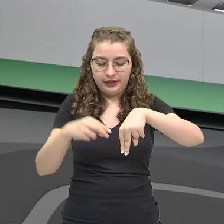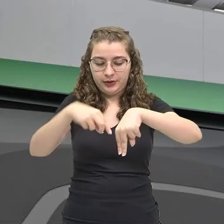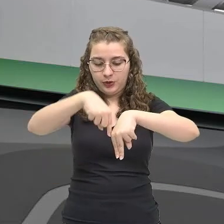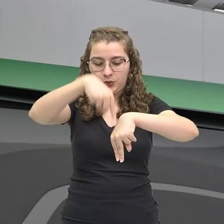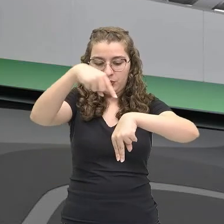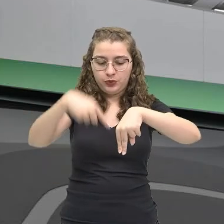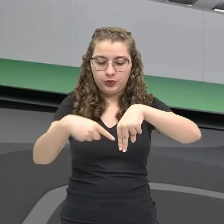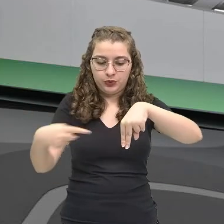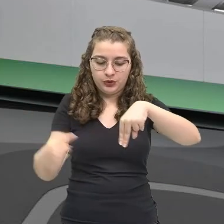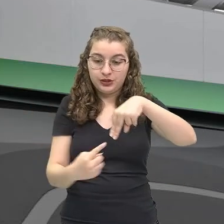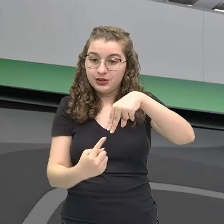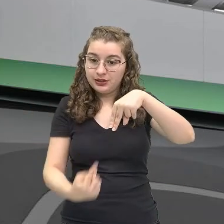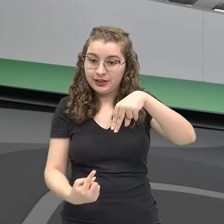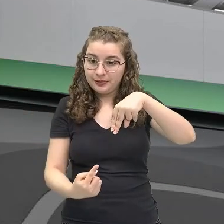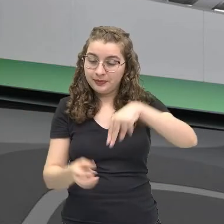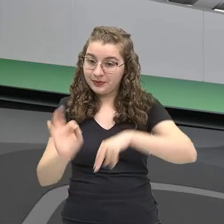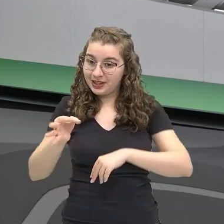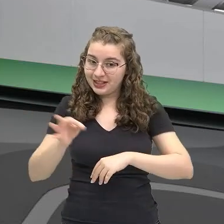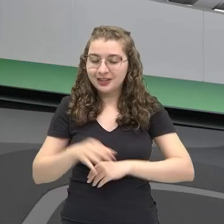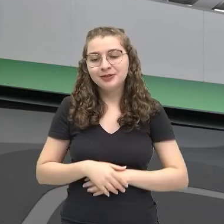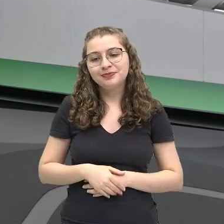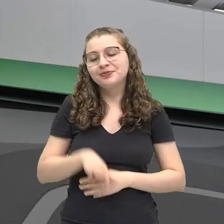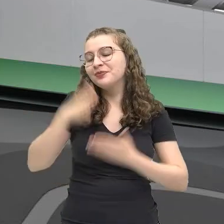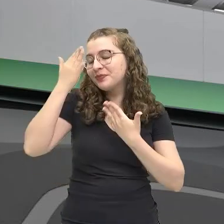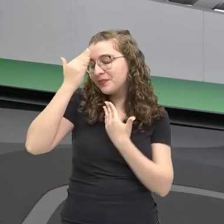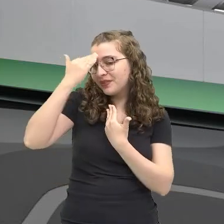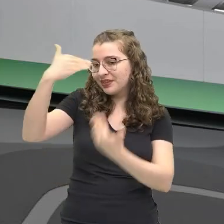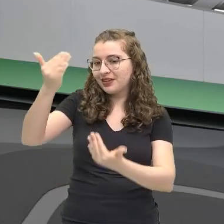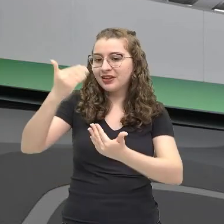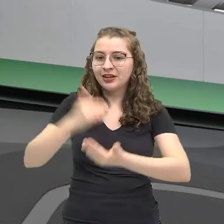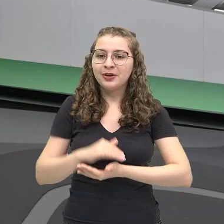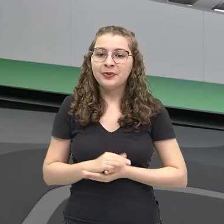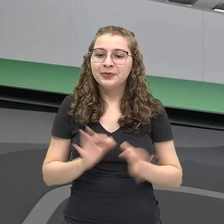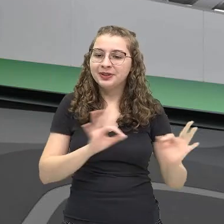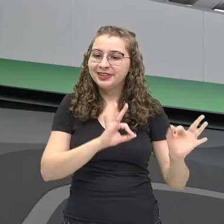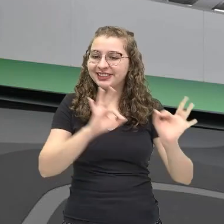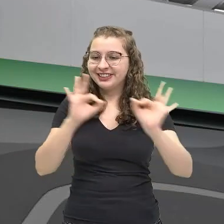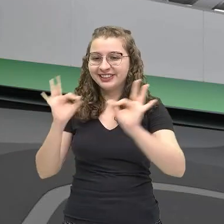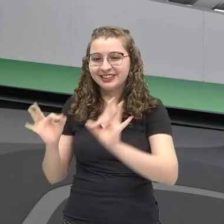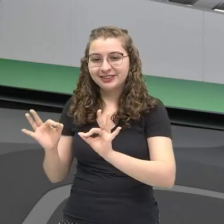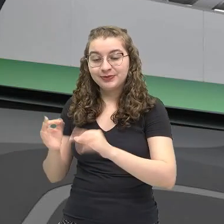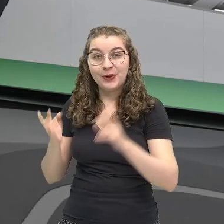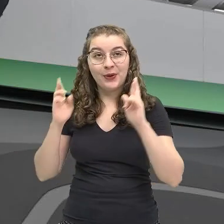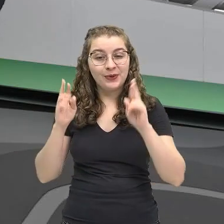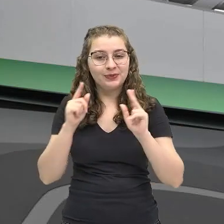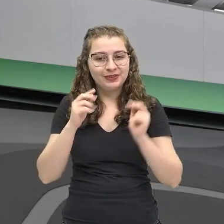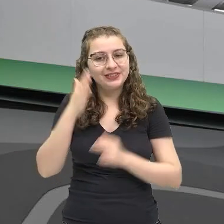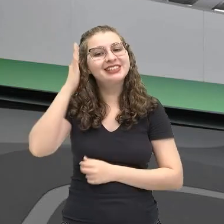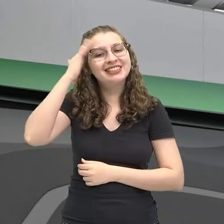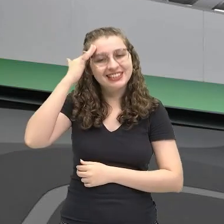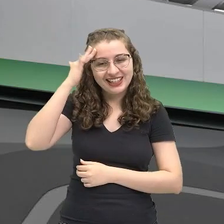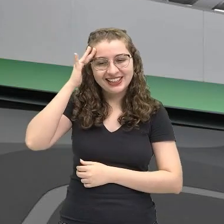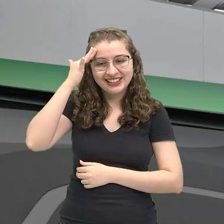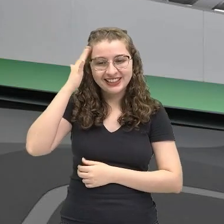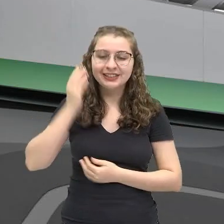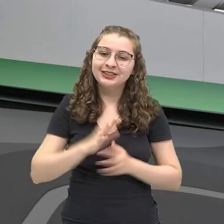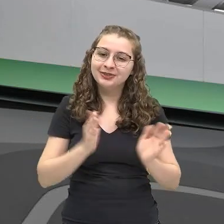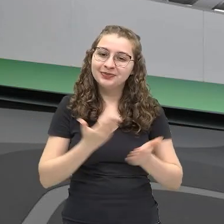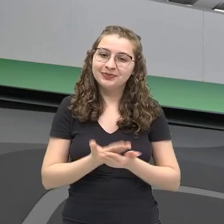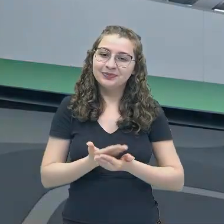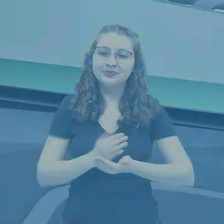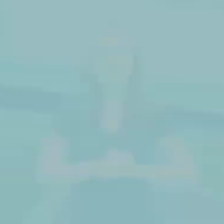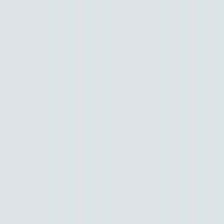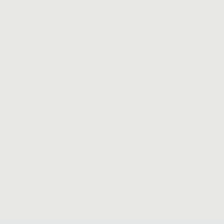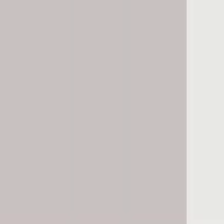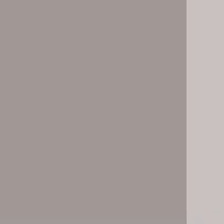amina terciária. Certo, pessoal? Muito obrigada pela atenção, espero que vocês tenham compreendido a nossa aula.